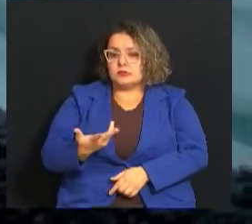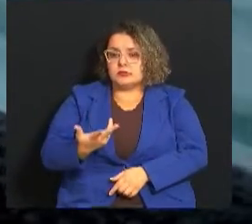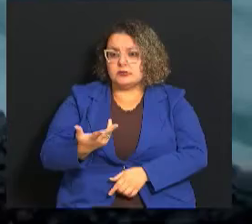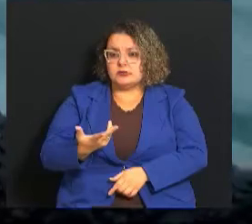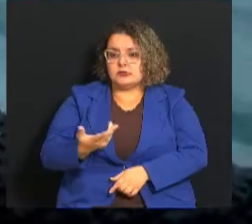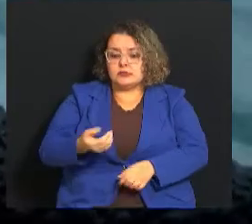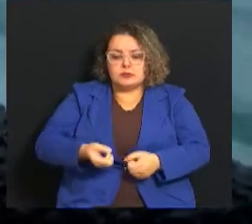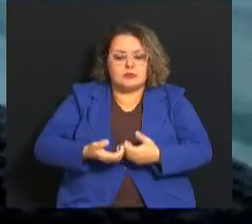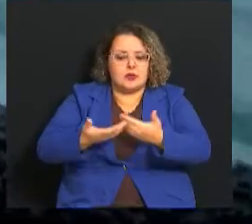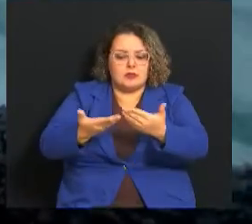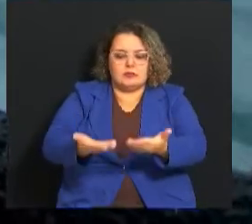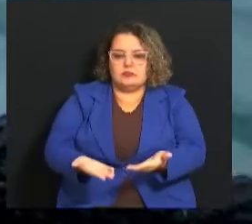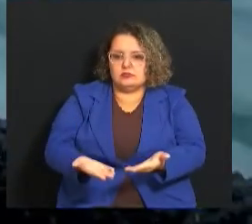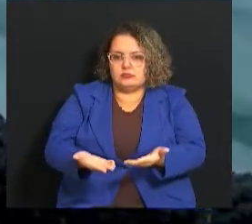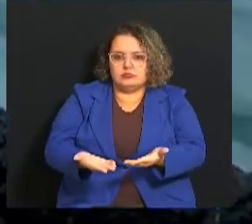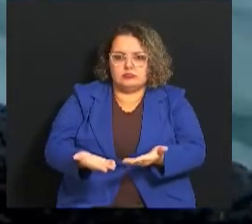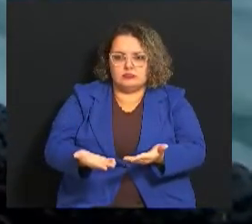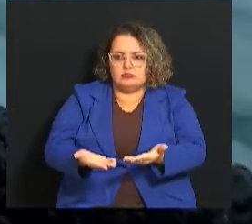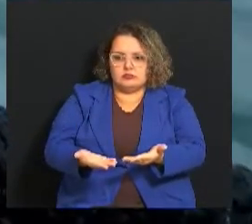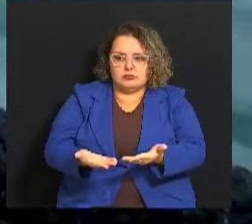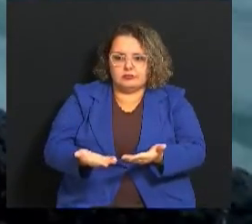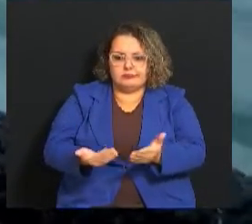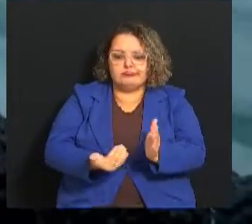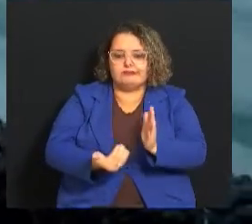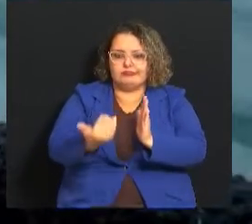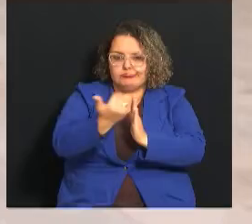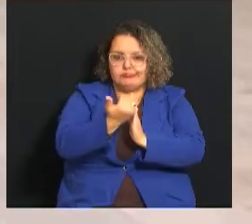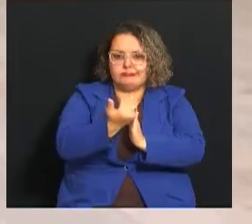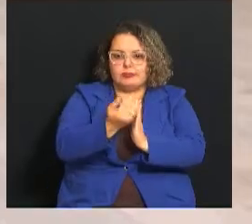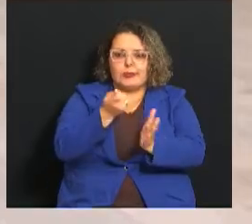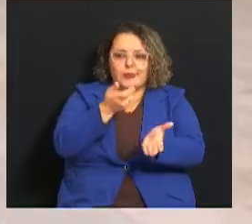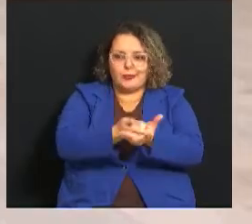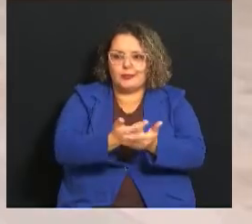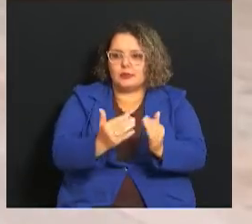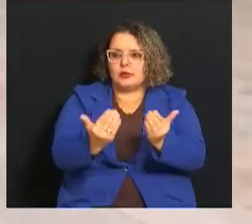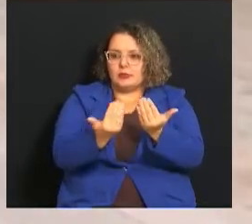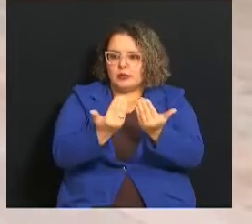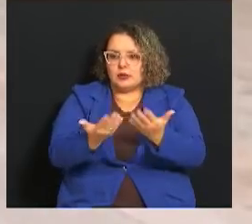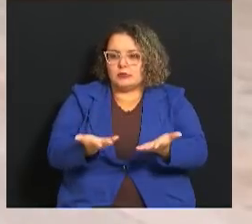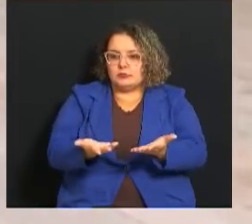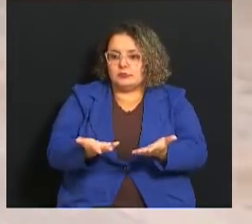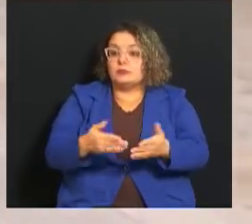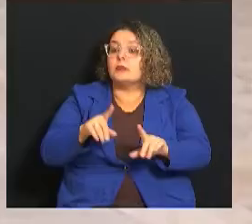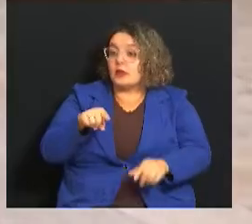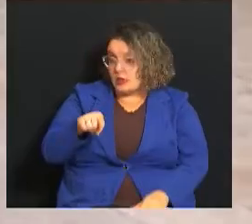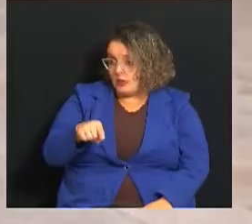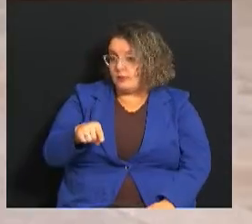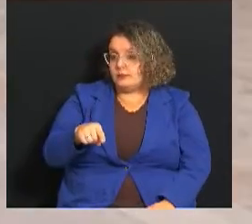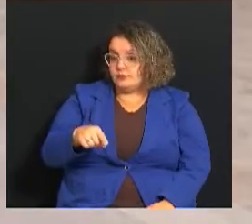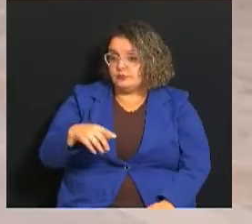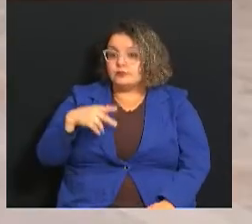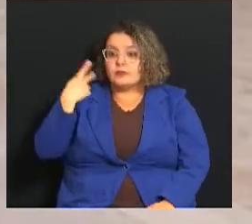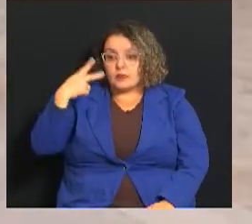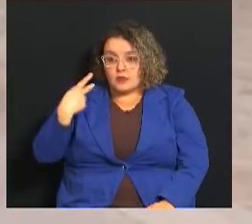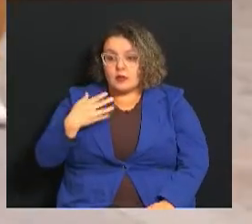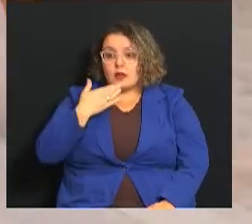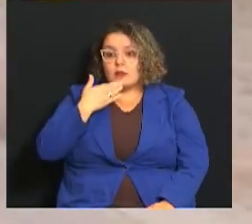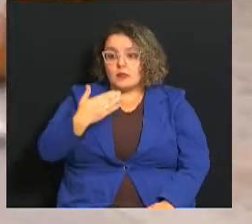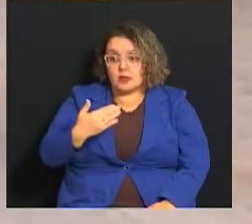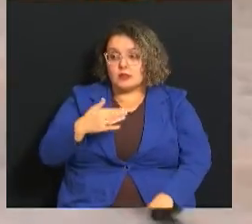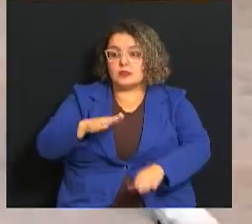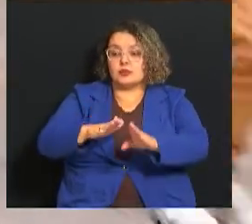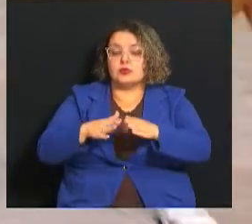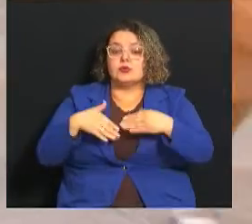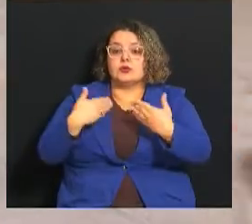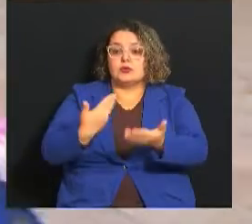serviço à altura do valor dessa tarifa. Pois é, a parlamentar solicita informações no requerimento sobre